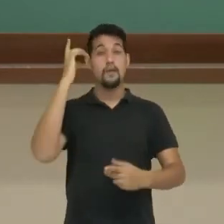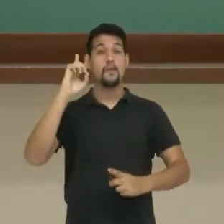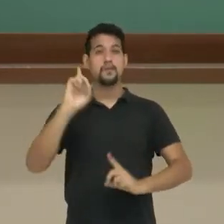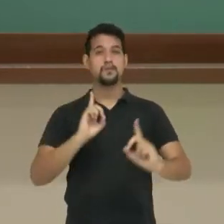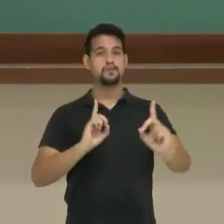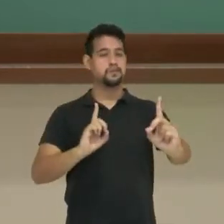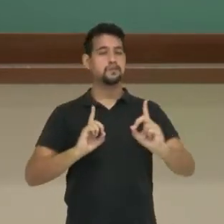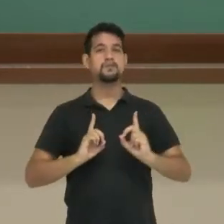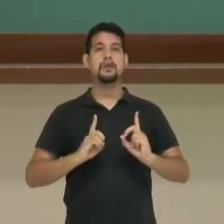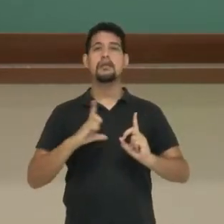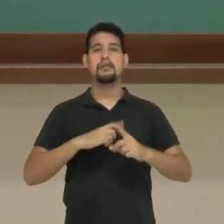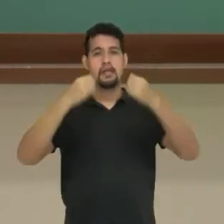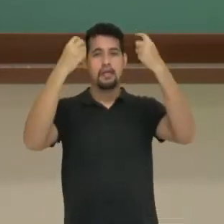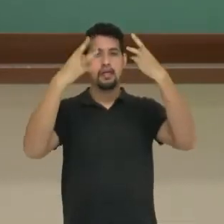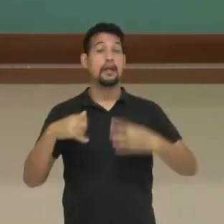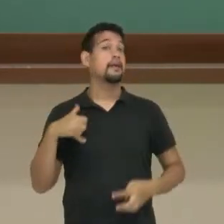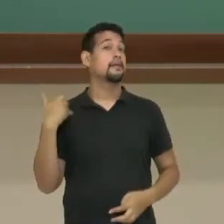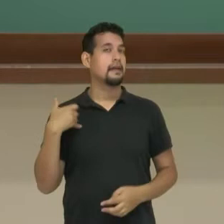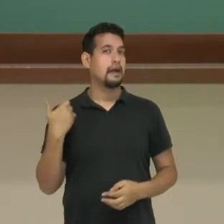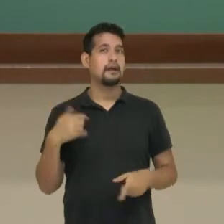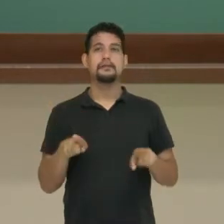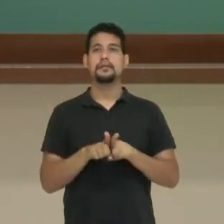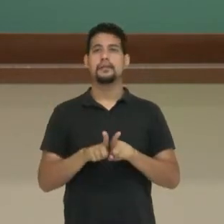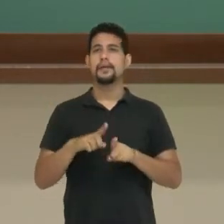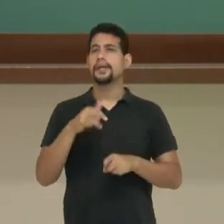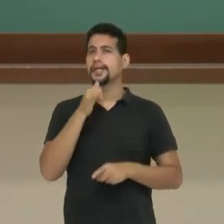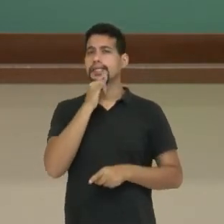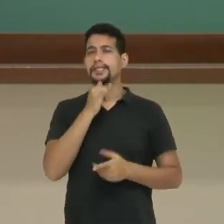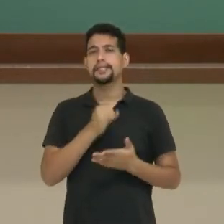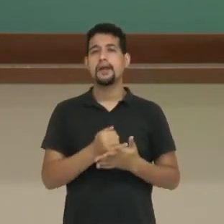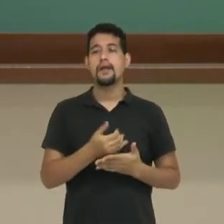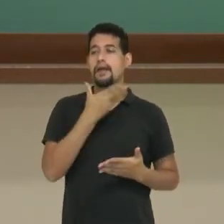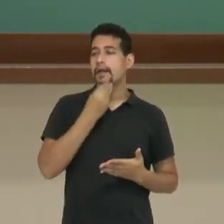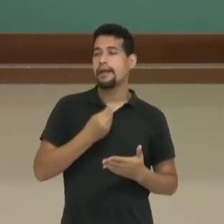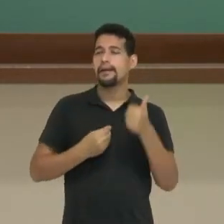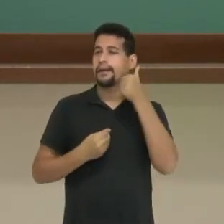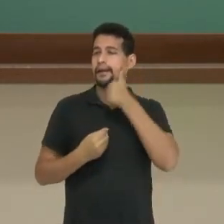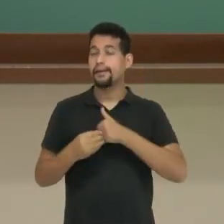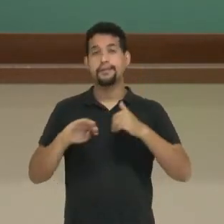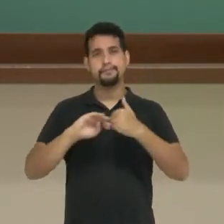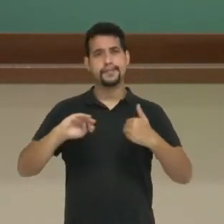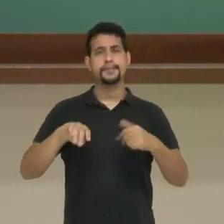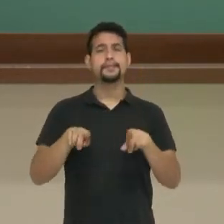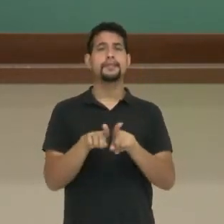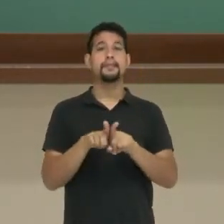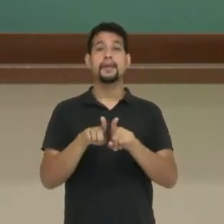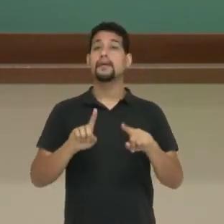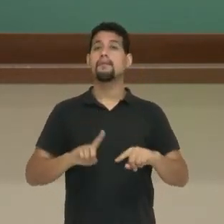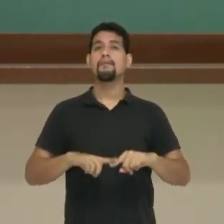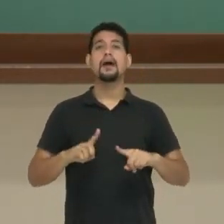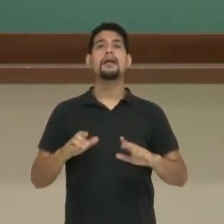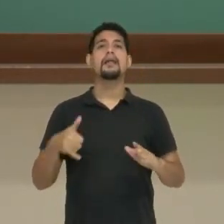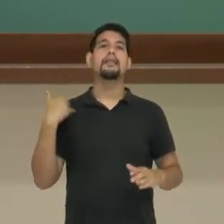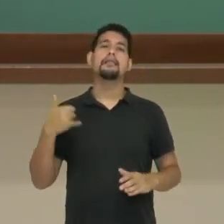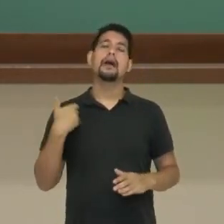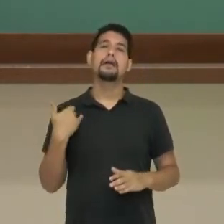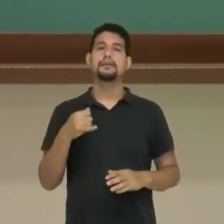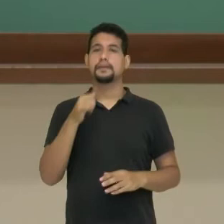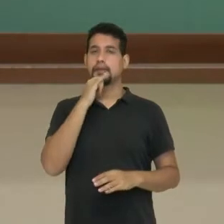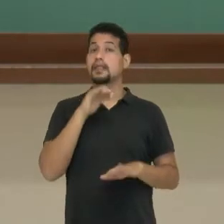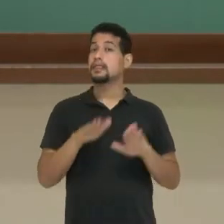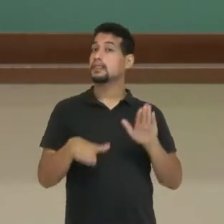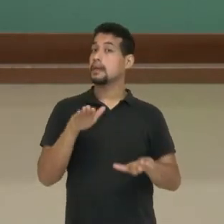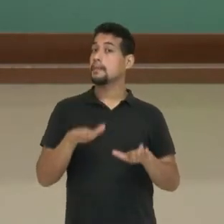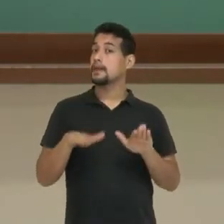existe essa classificação por idade, né, feminino, masculino, separado, e por faixa. Então, dependendo